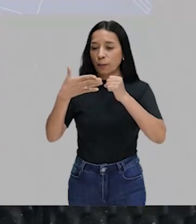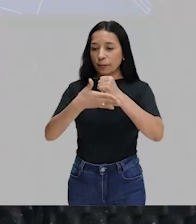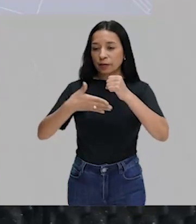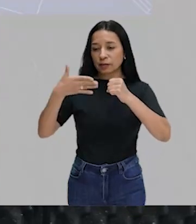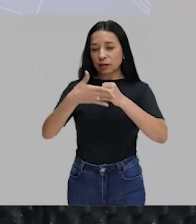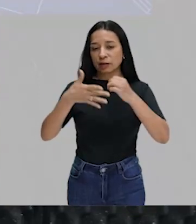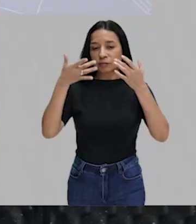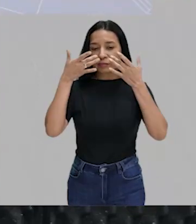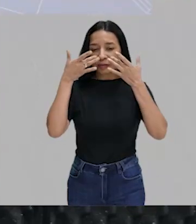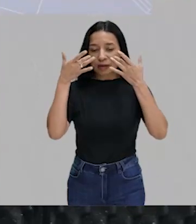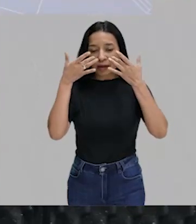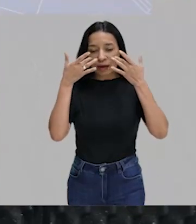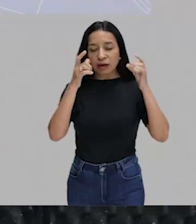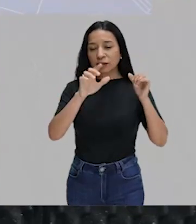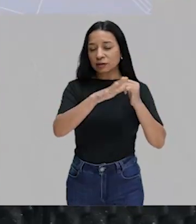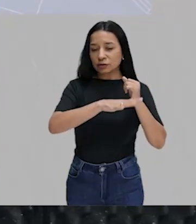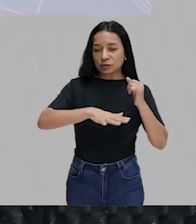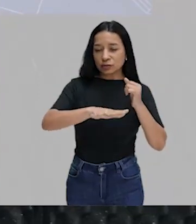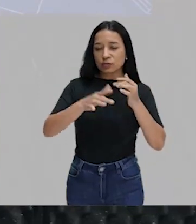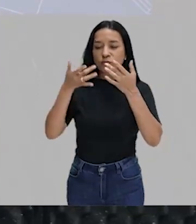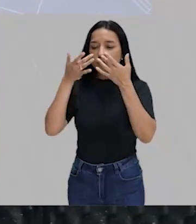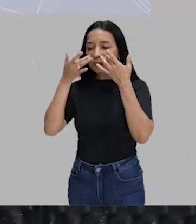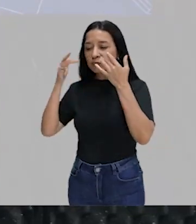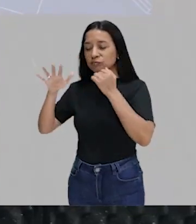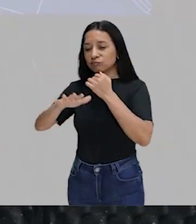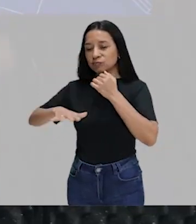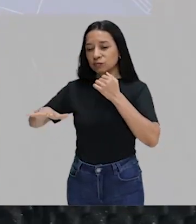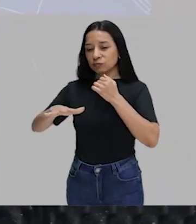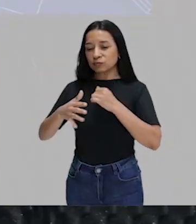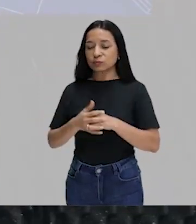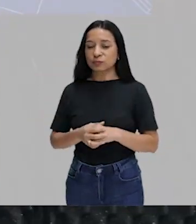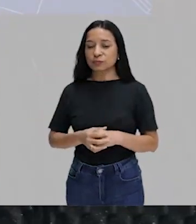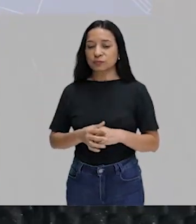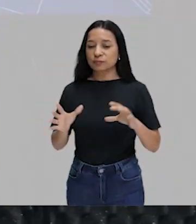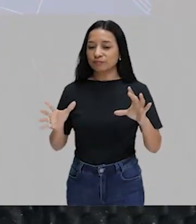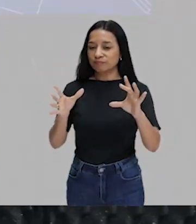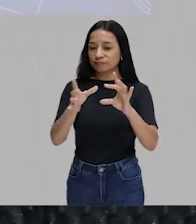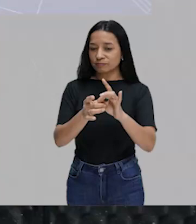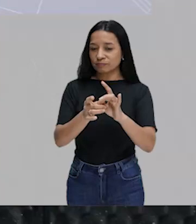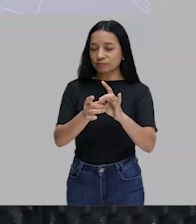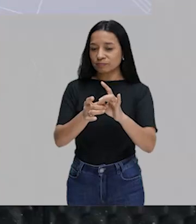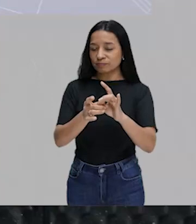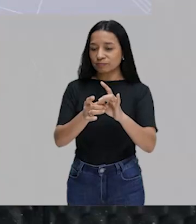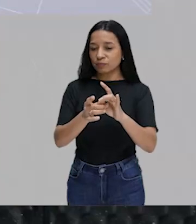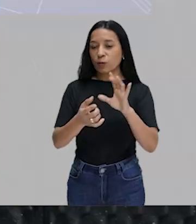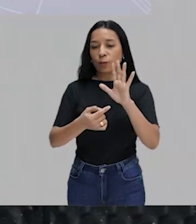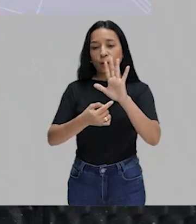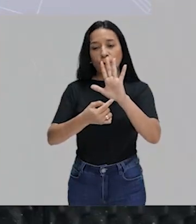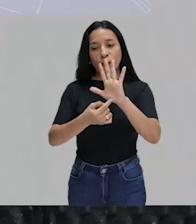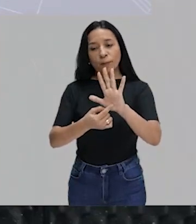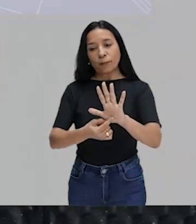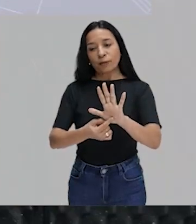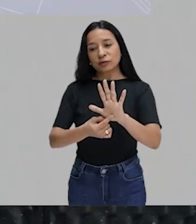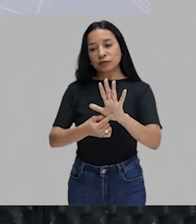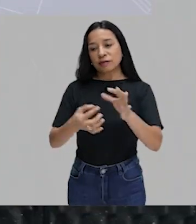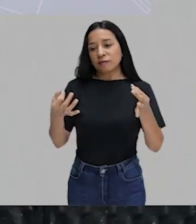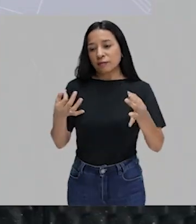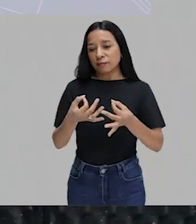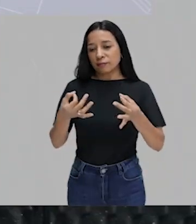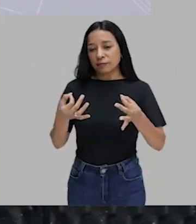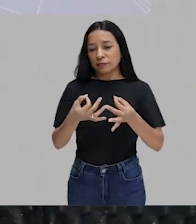na arte pela arte, né, o culto da arte pela arte, que ressaltava o refinamento através